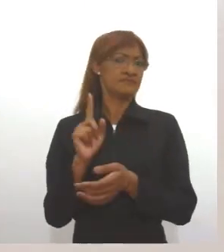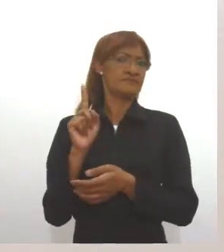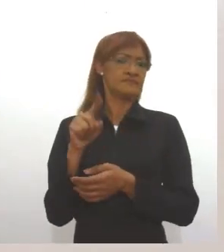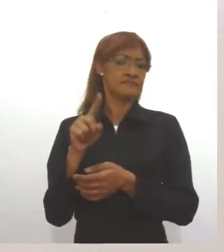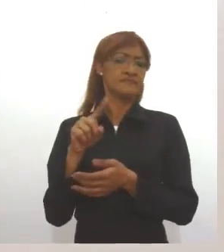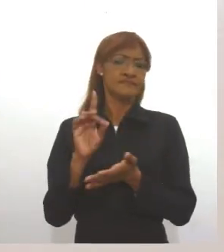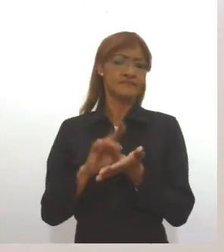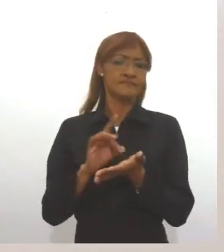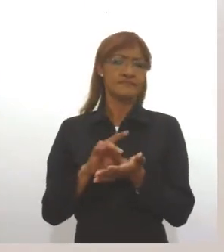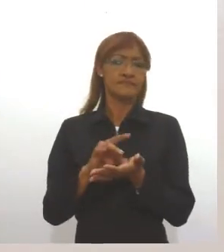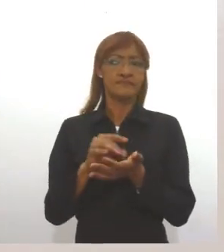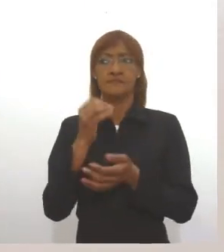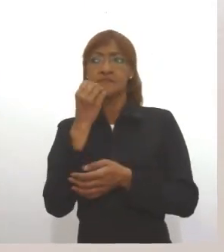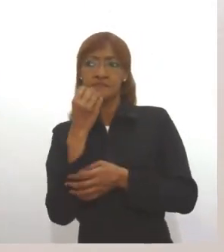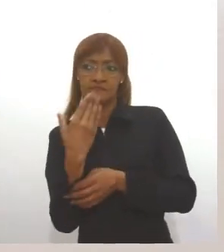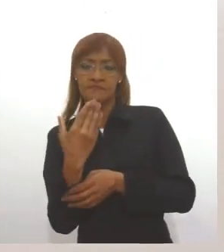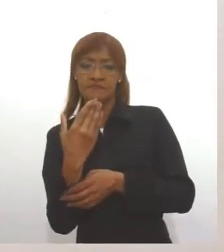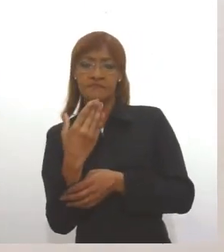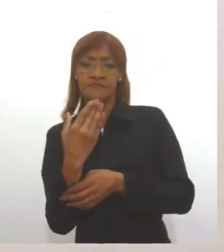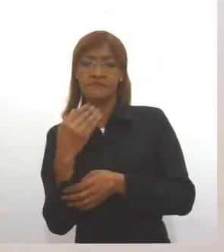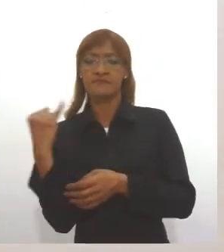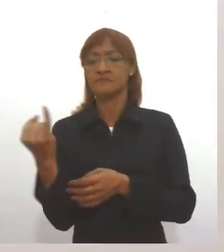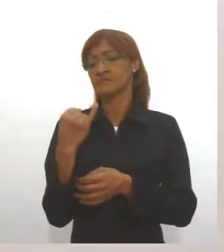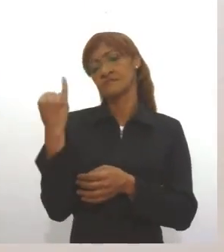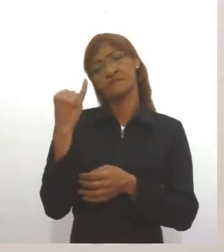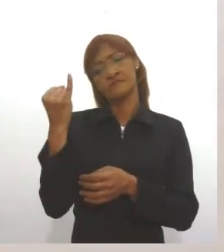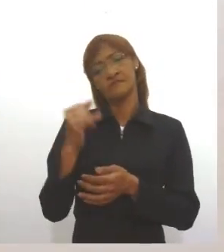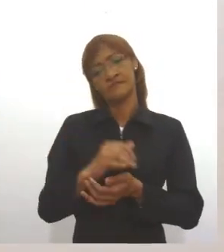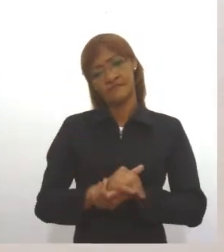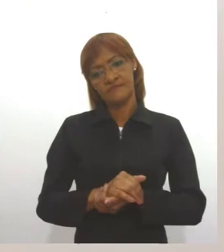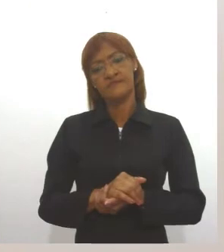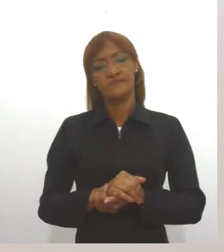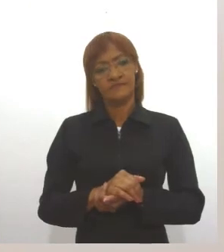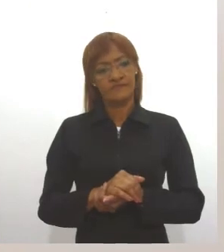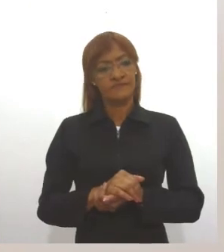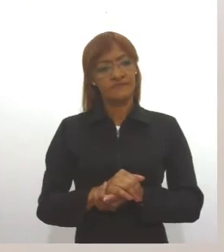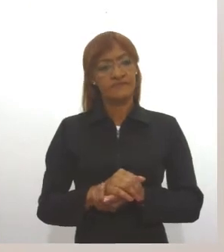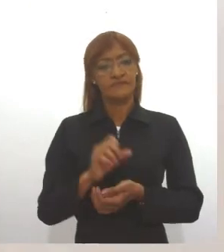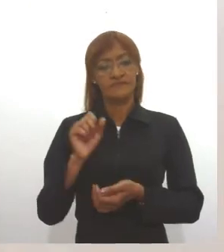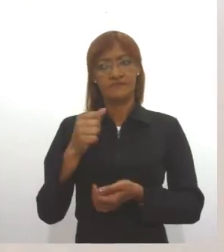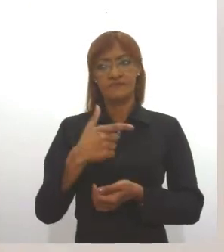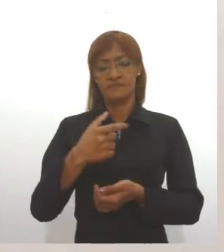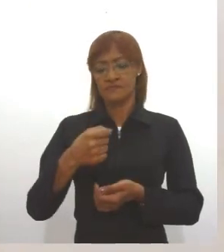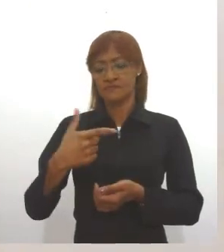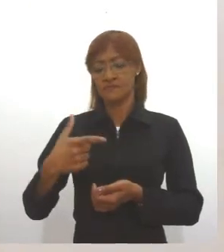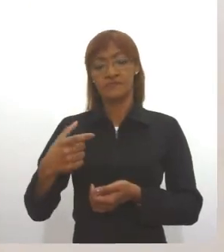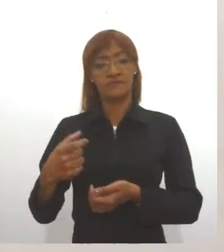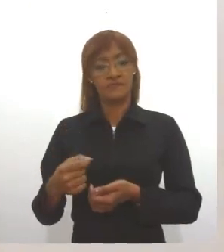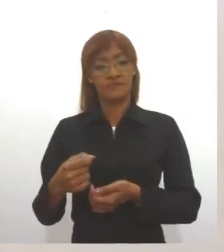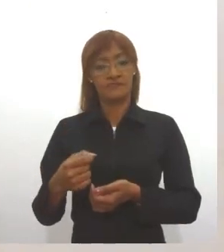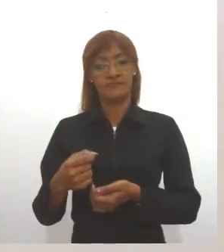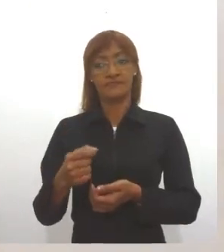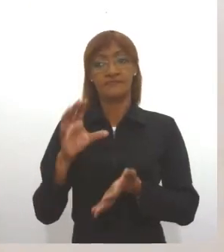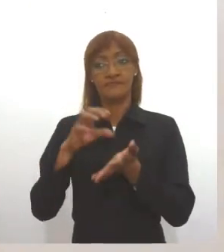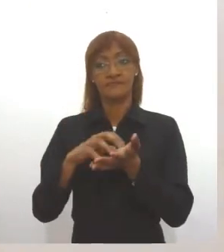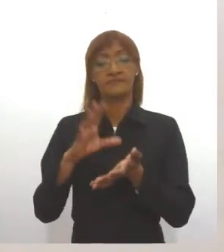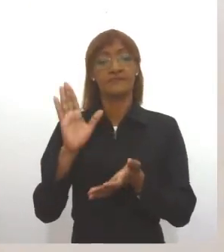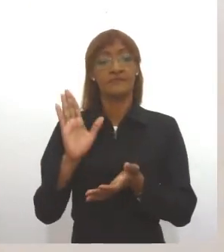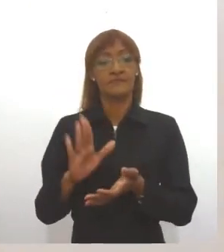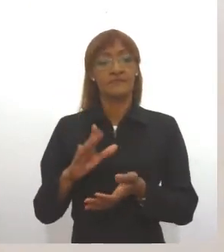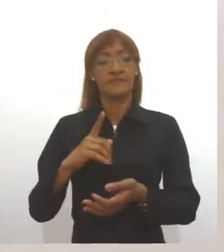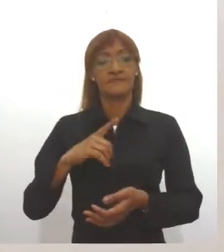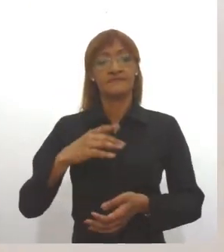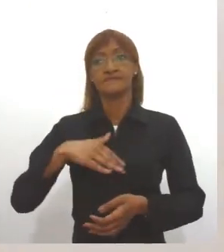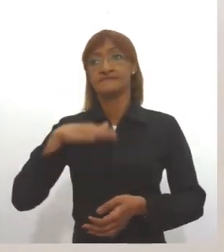que, de fato, esse serviço é importante? Em números, no ano de 2020, o CVV realizou mais de